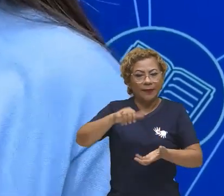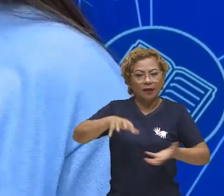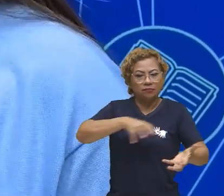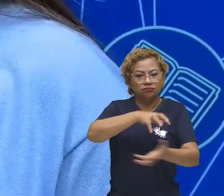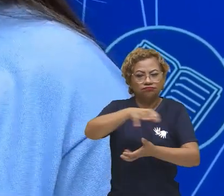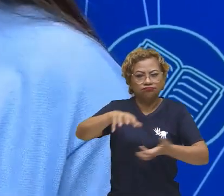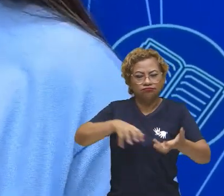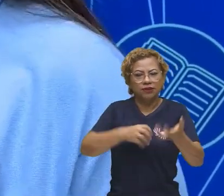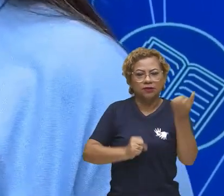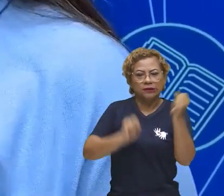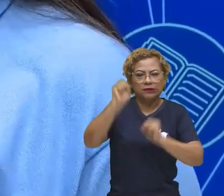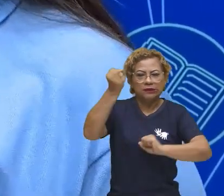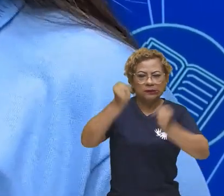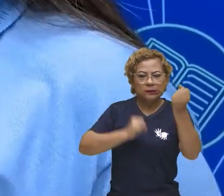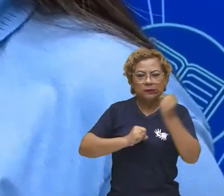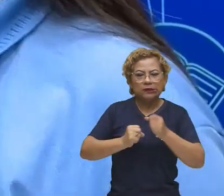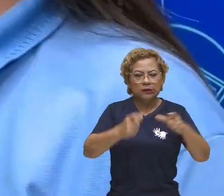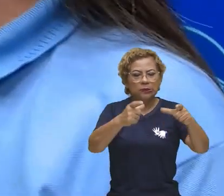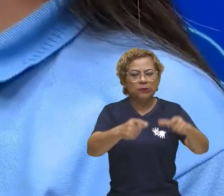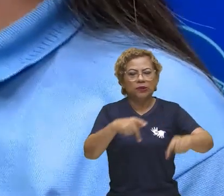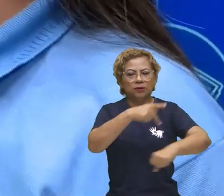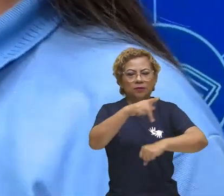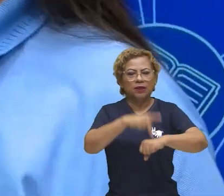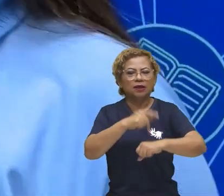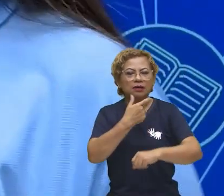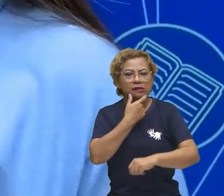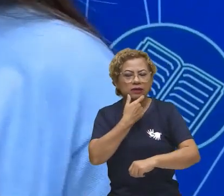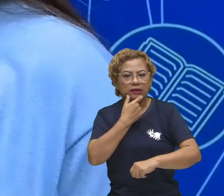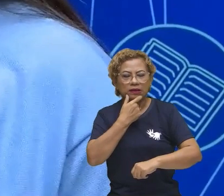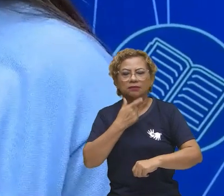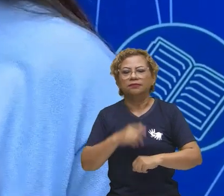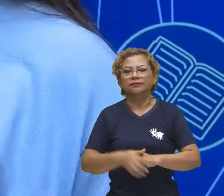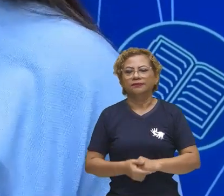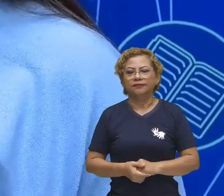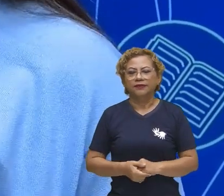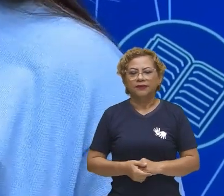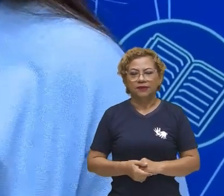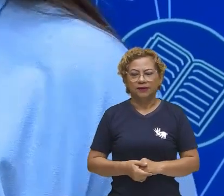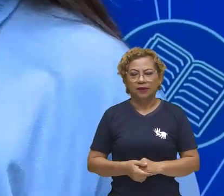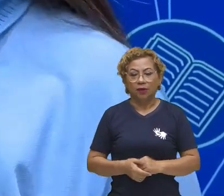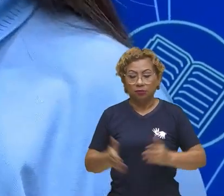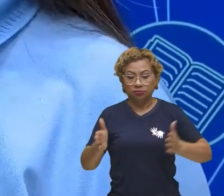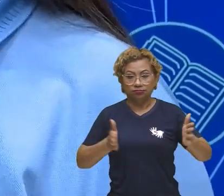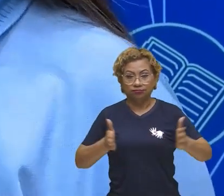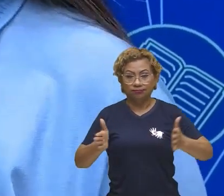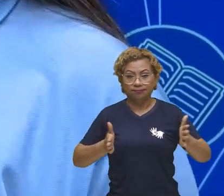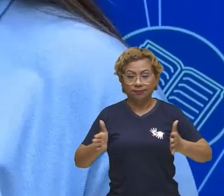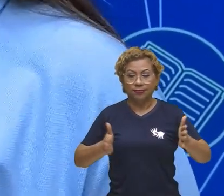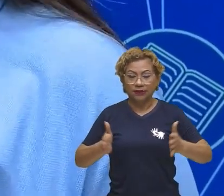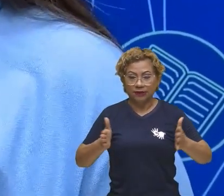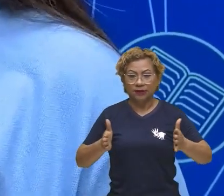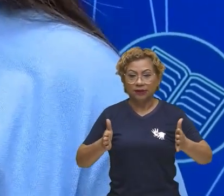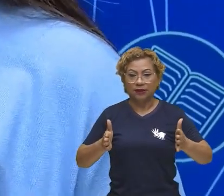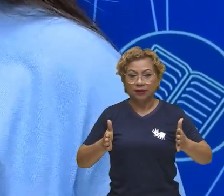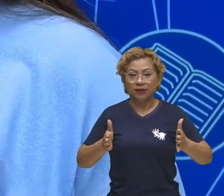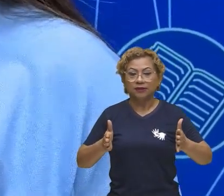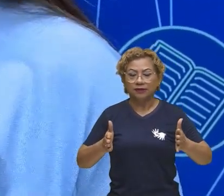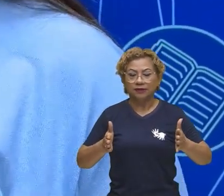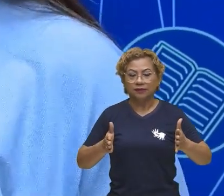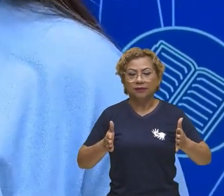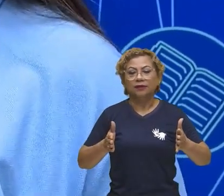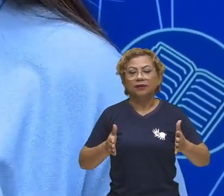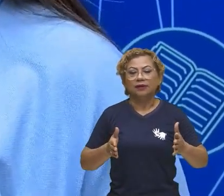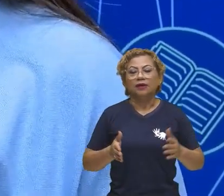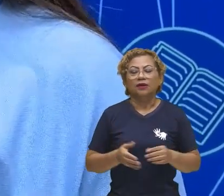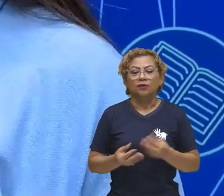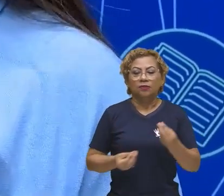surge ali na Inglaterra, então a gente vai ver o pioneirismo da Inglaterra. Esse período vai ser marcado aí pelo fim da questão do artesanato.